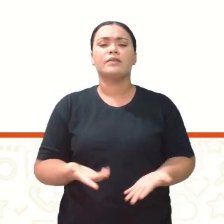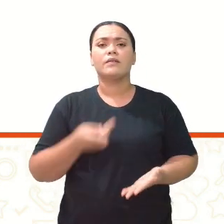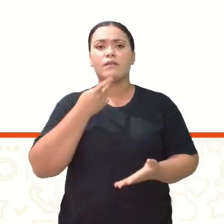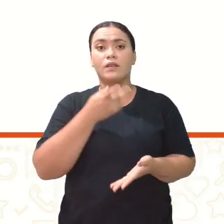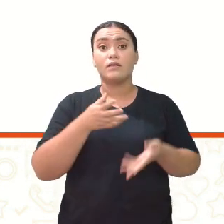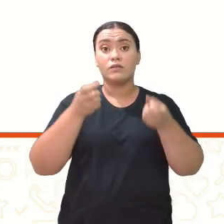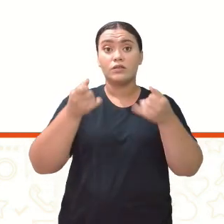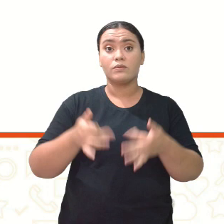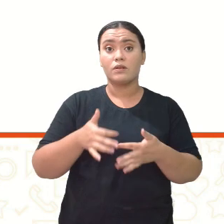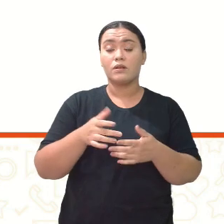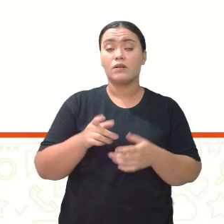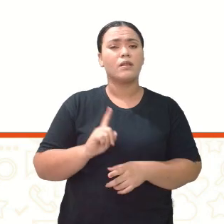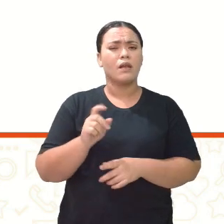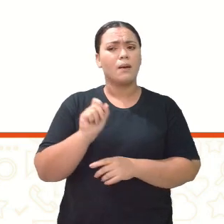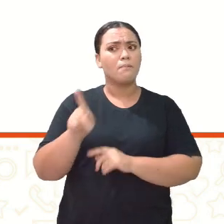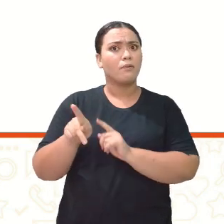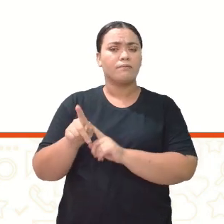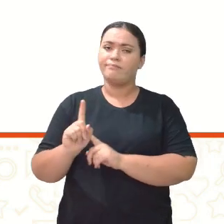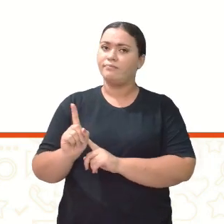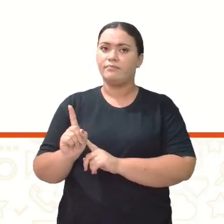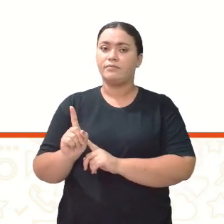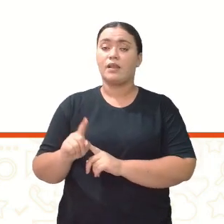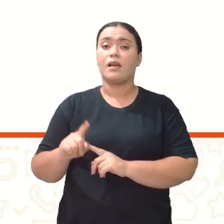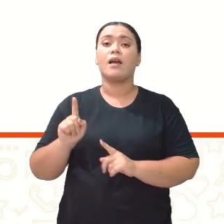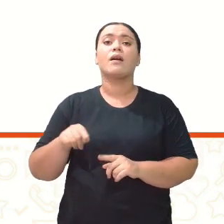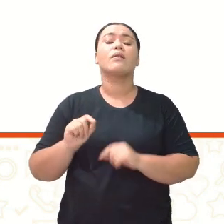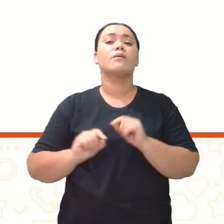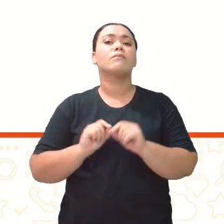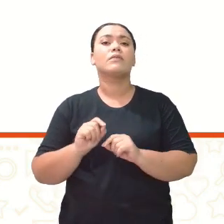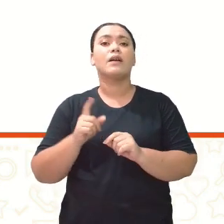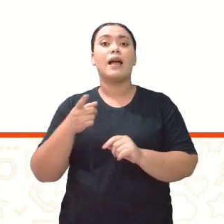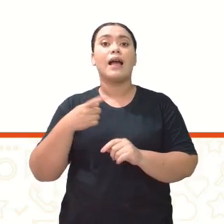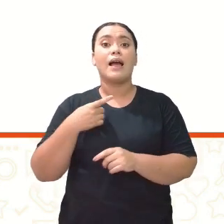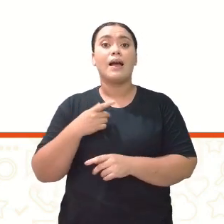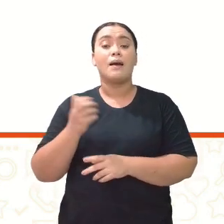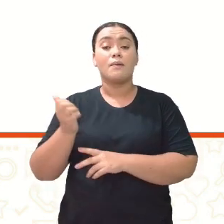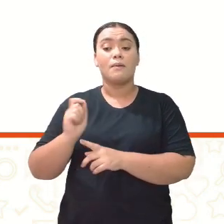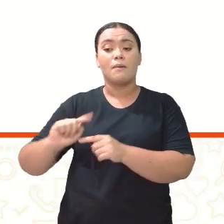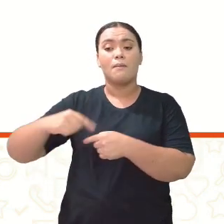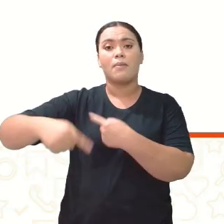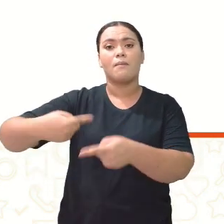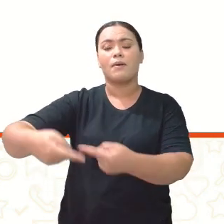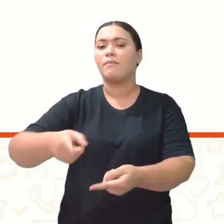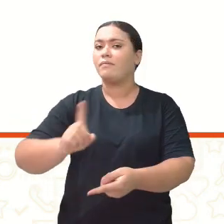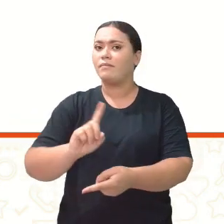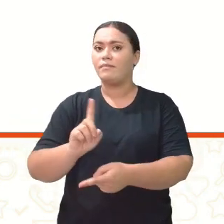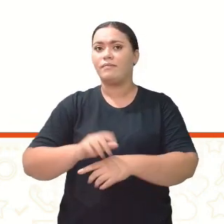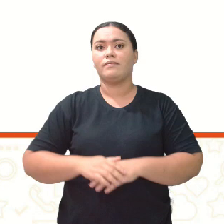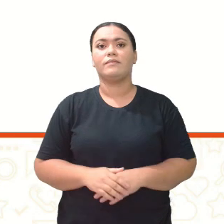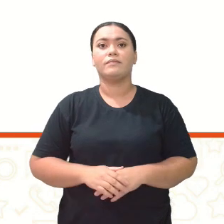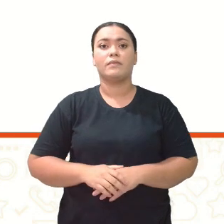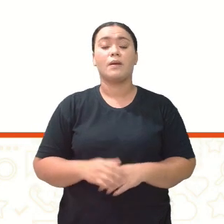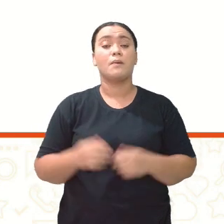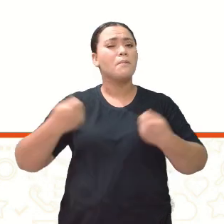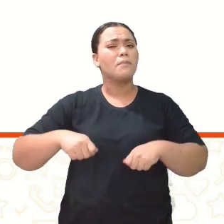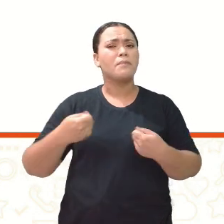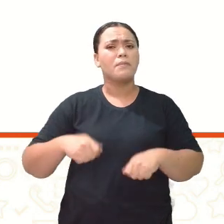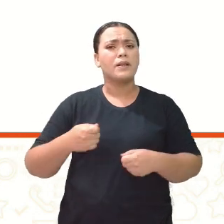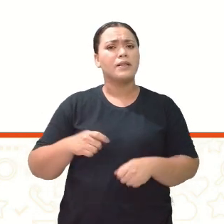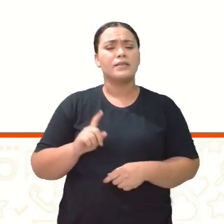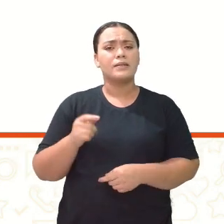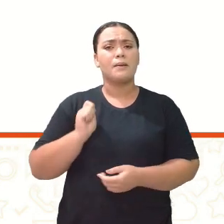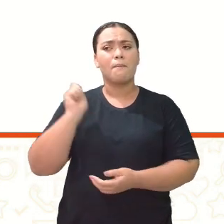anteriormente, não é uma aposentadoria, portanto, não gera pensão. Não necessita de